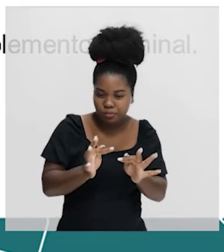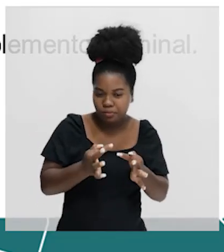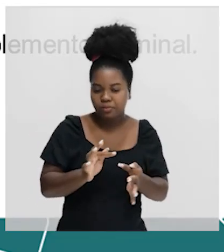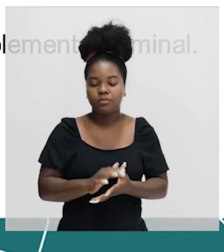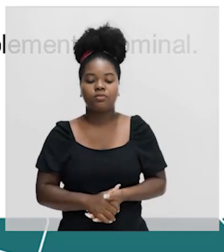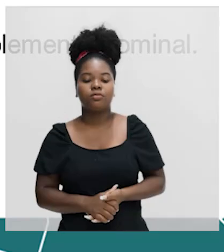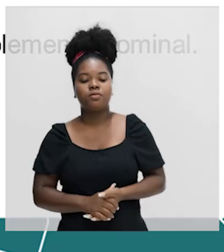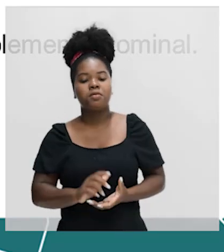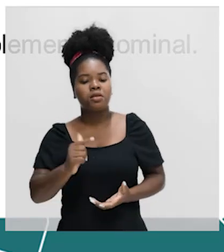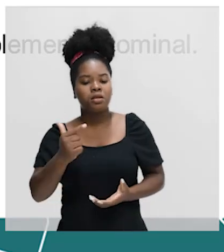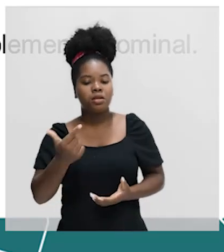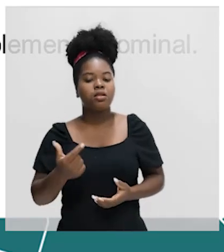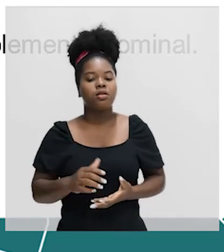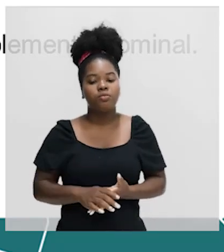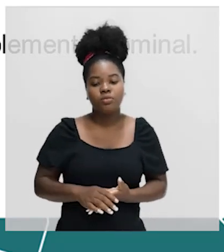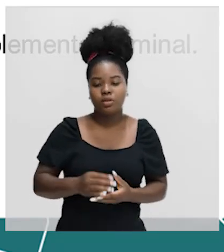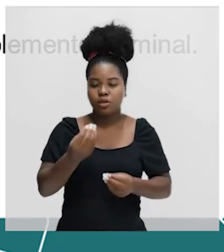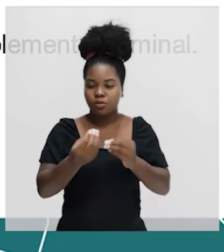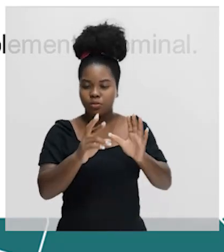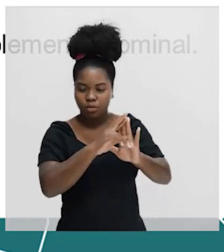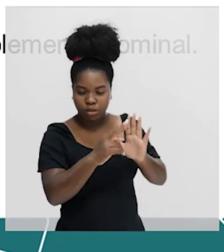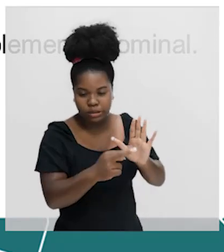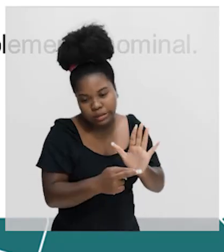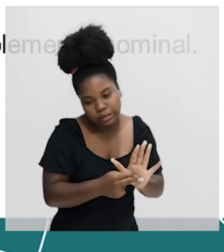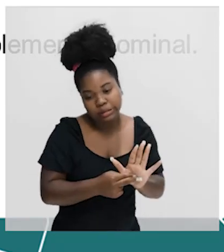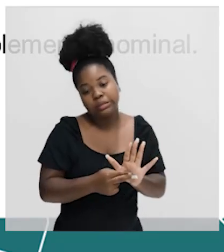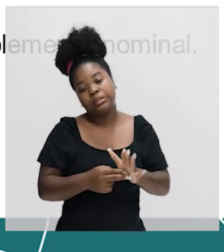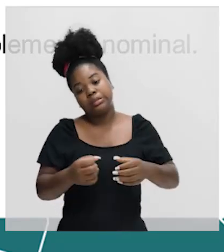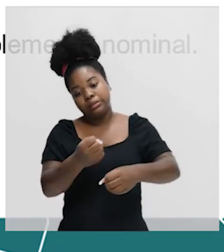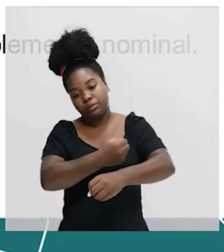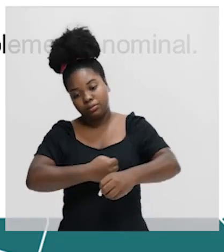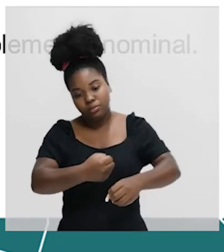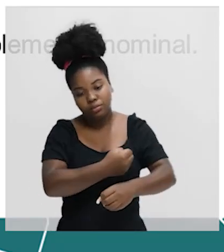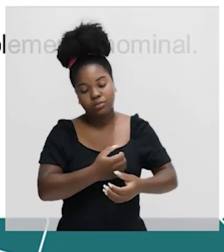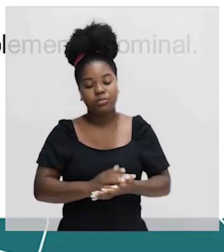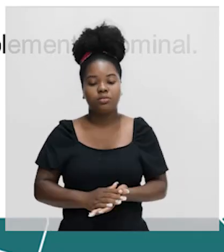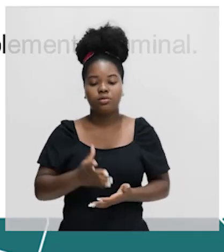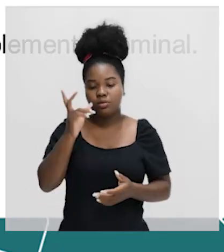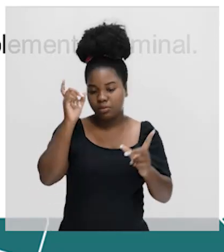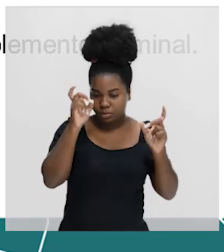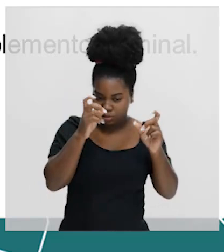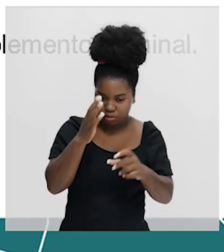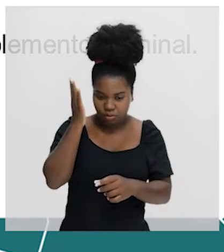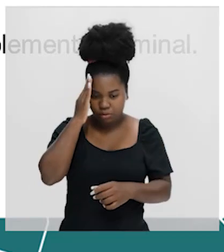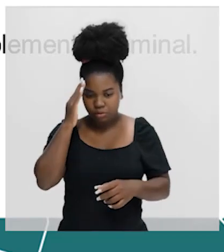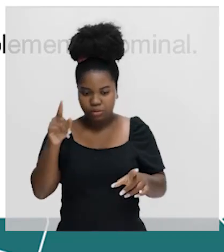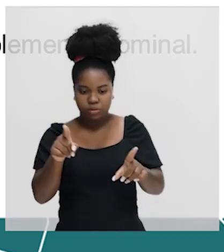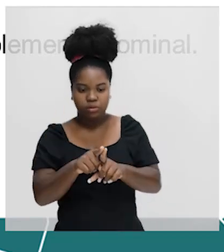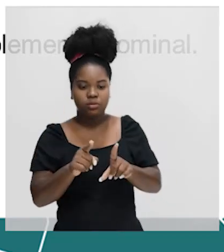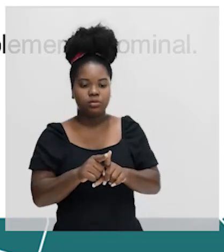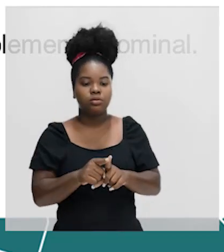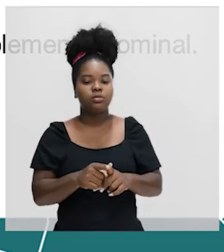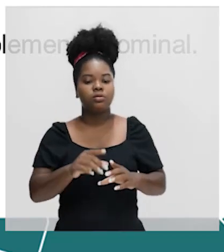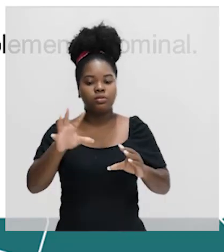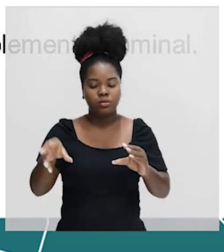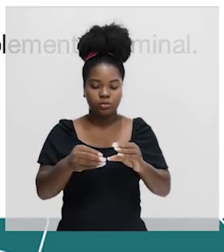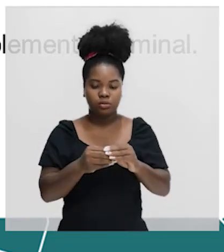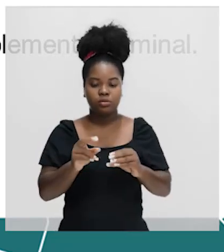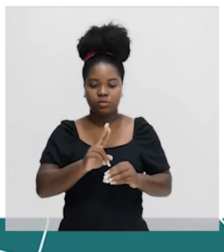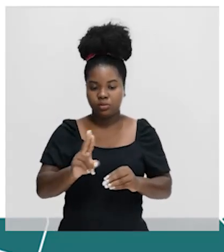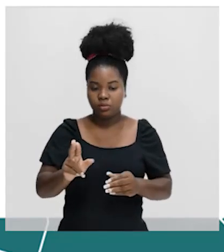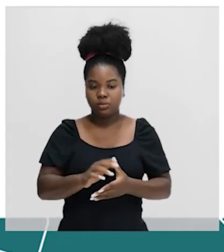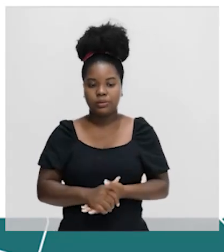existe receita mais fácil de fazer. É tão difícil de entender. Aí quando funciona também como um complemento